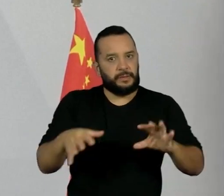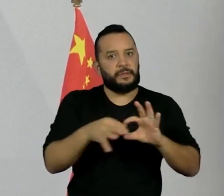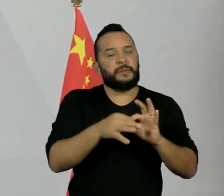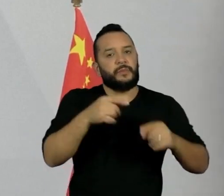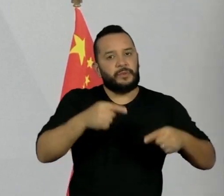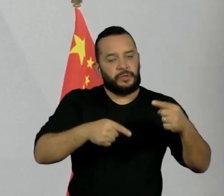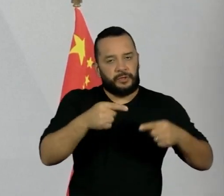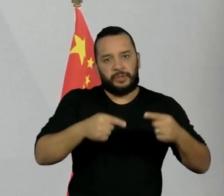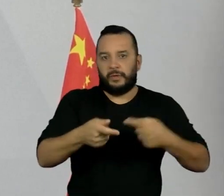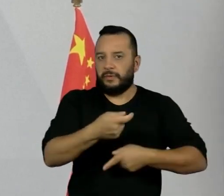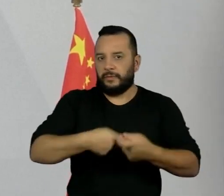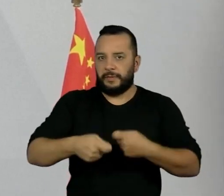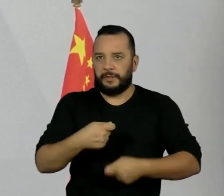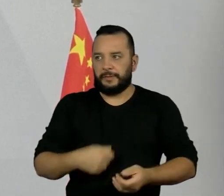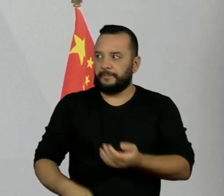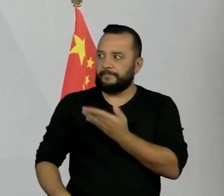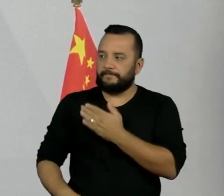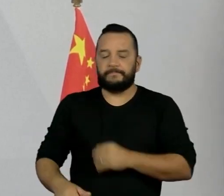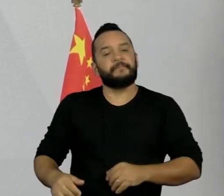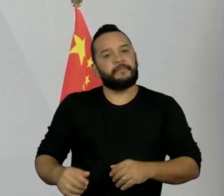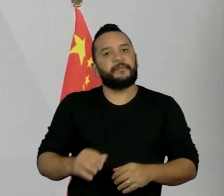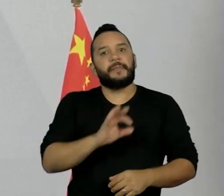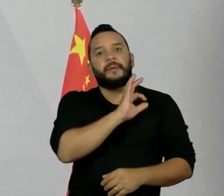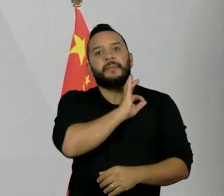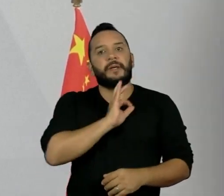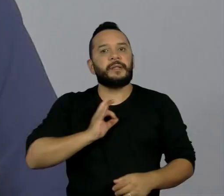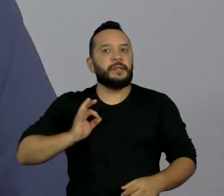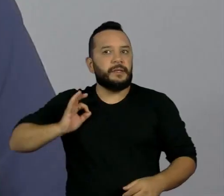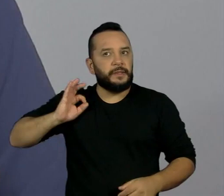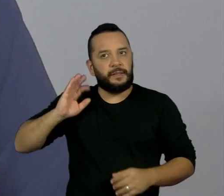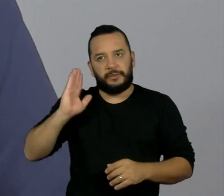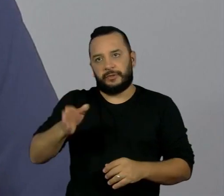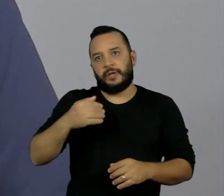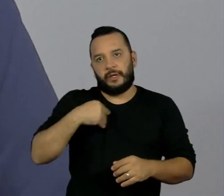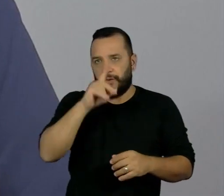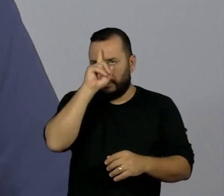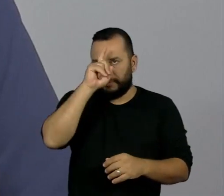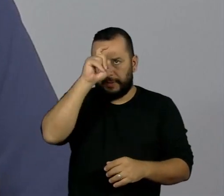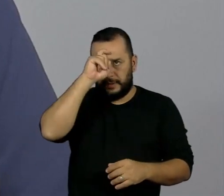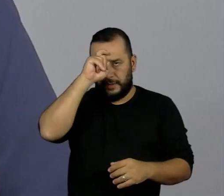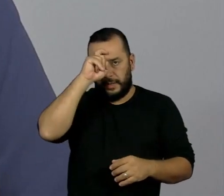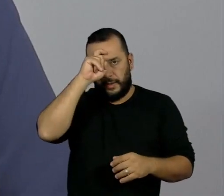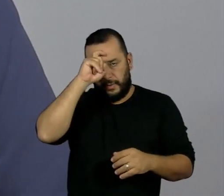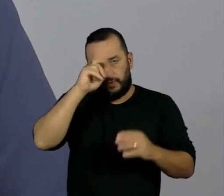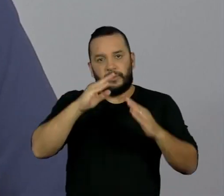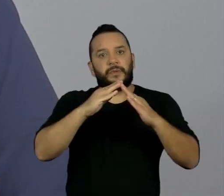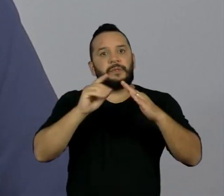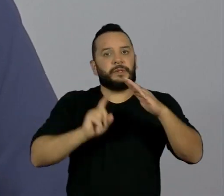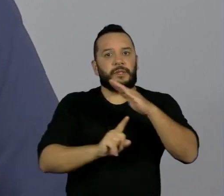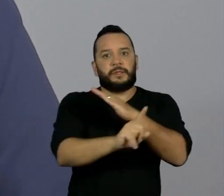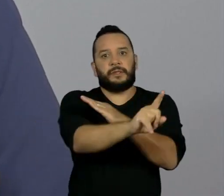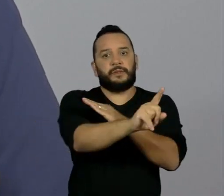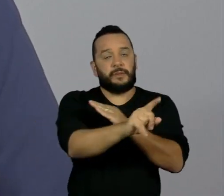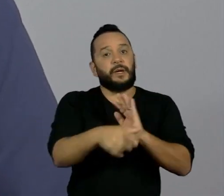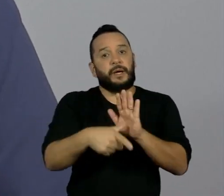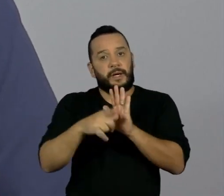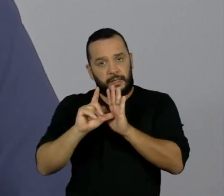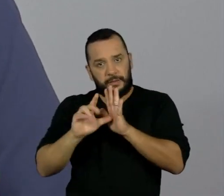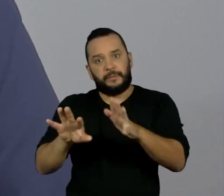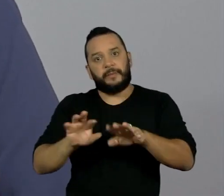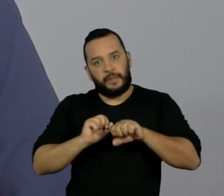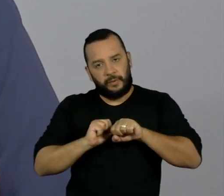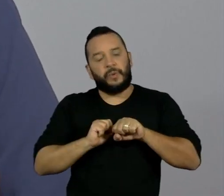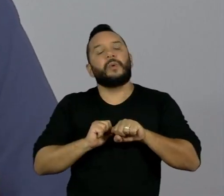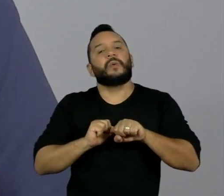Clima, Marina Silva, tem alta depois de ficar internada por Covid-19. Os médicos informaram que o esquema